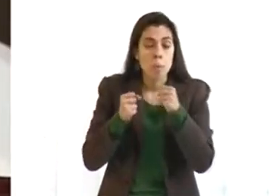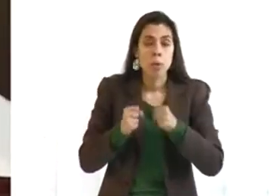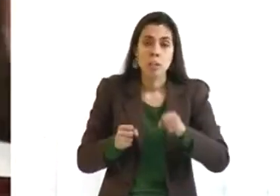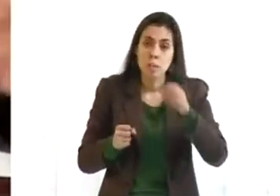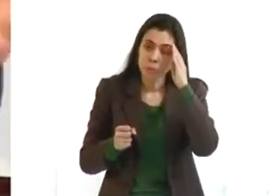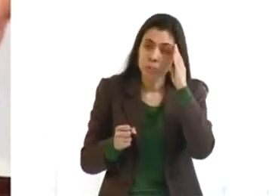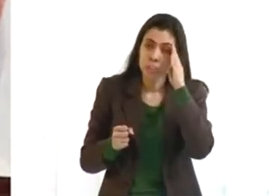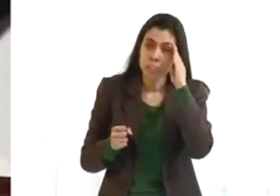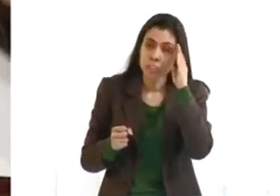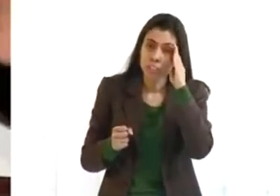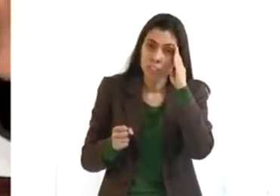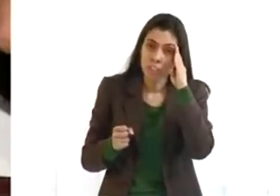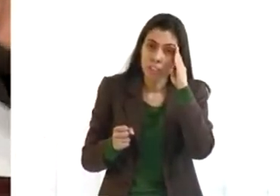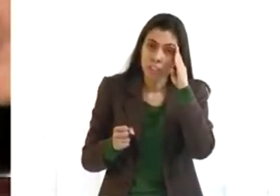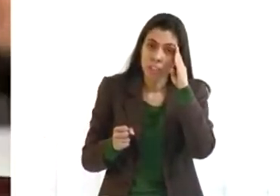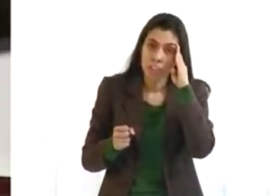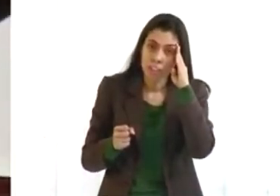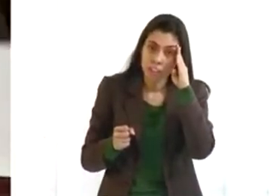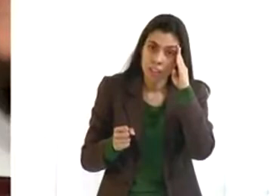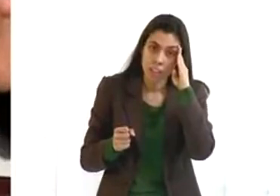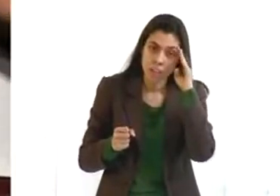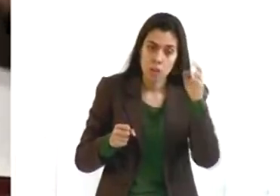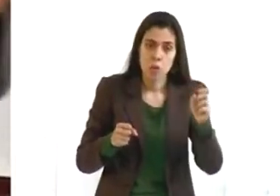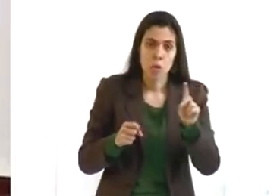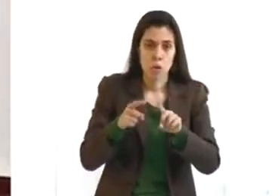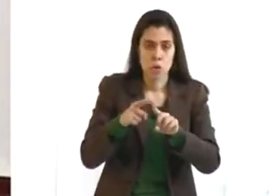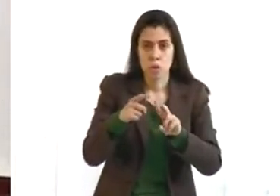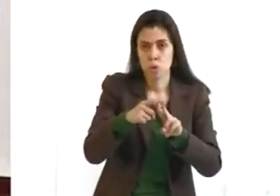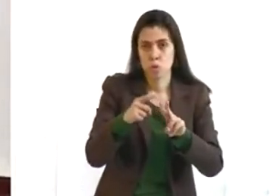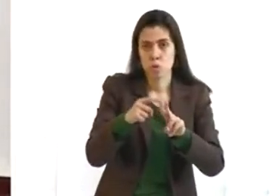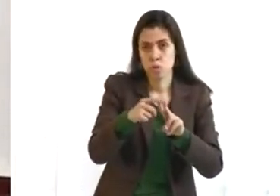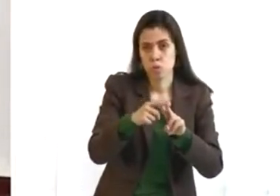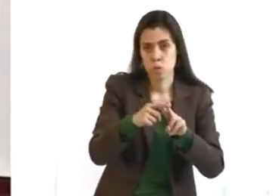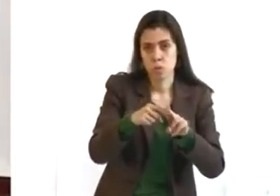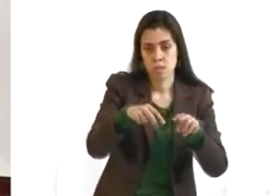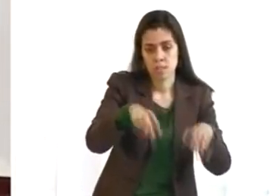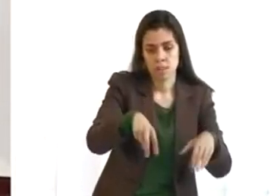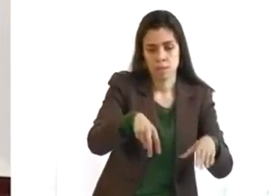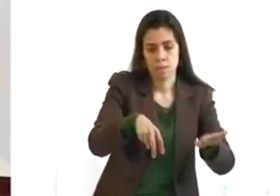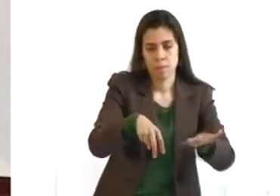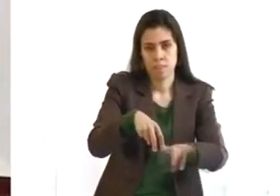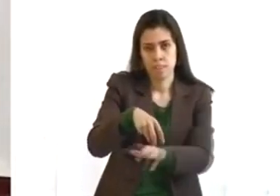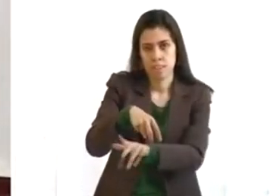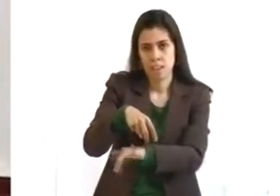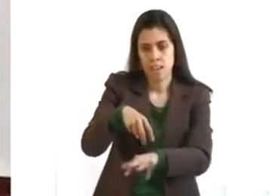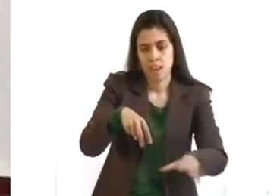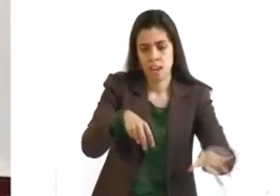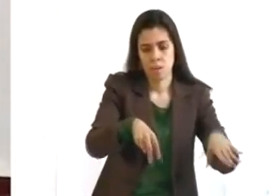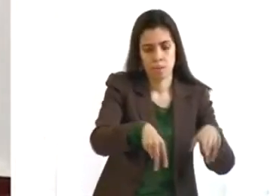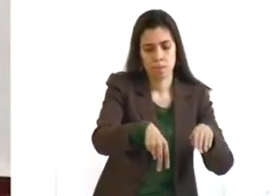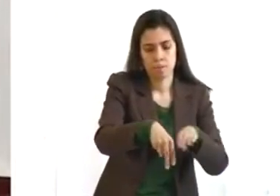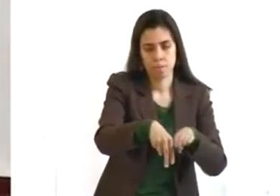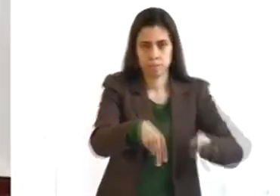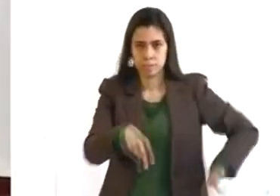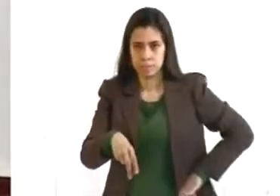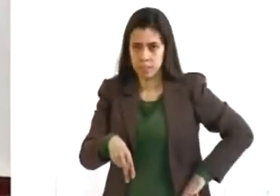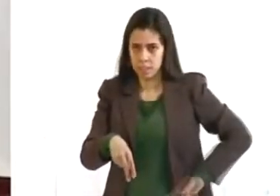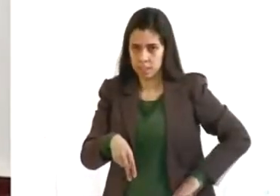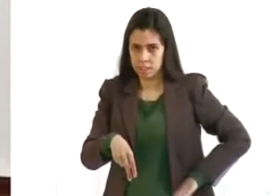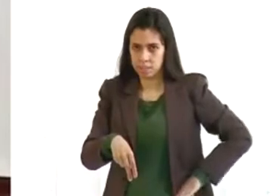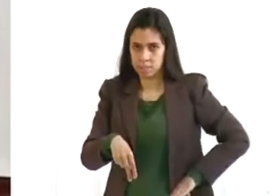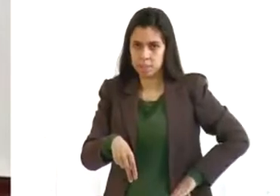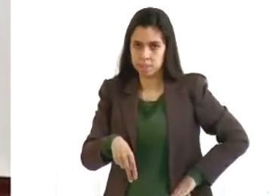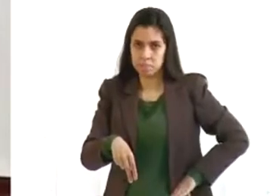assim: ah, pastor, o senhor está forçando o texto, o senhor está dizendo o que o texto não diz, por isso que eu volto a dizer, não é a única passagem que eu sustentaria isto, mas o